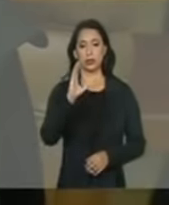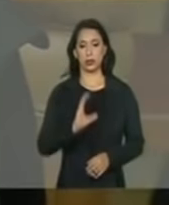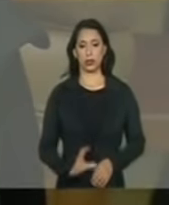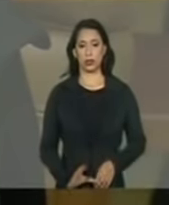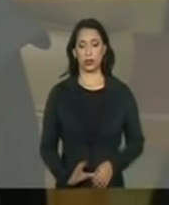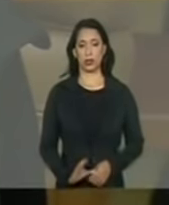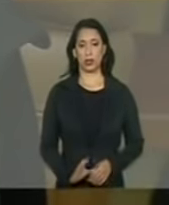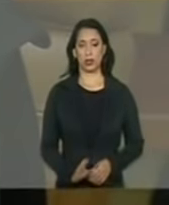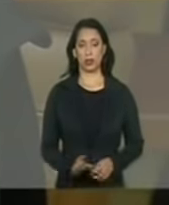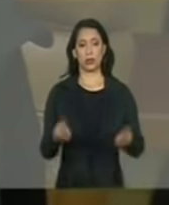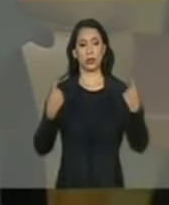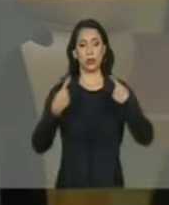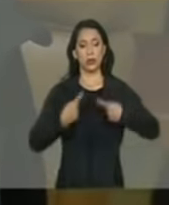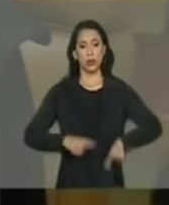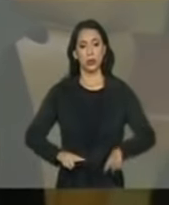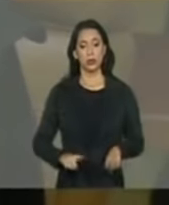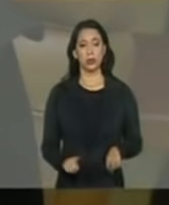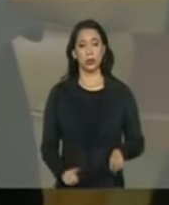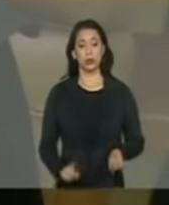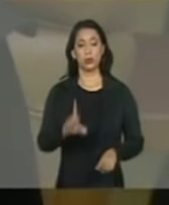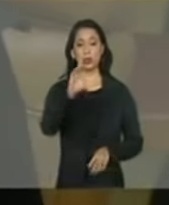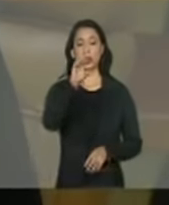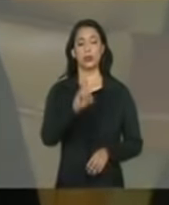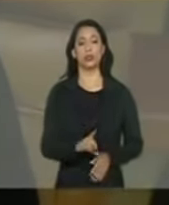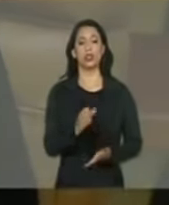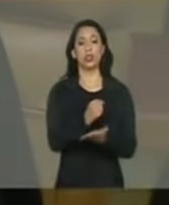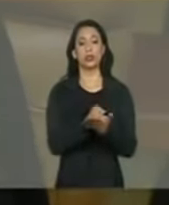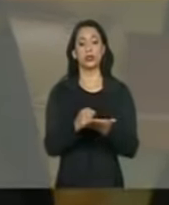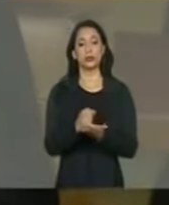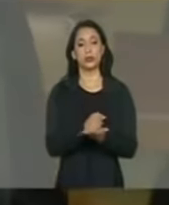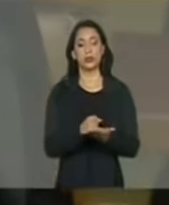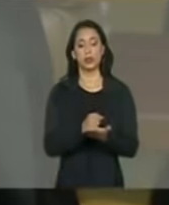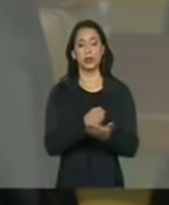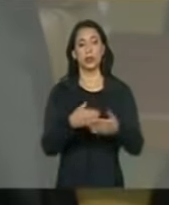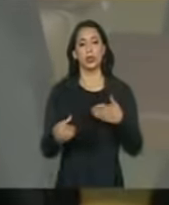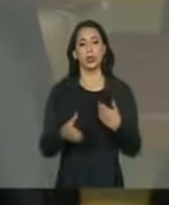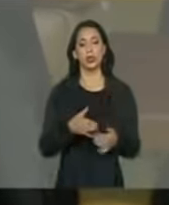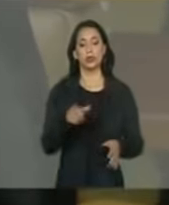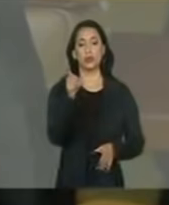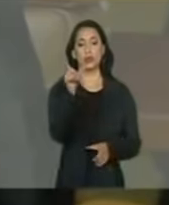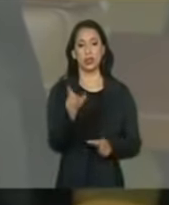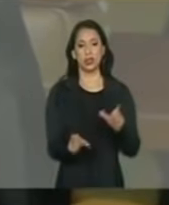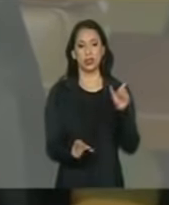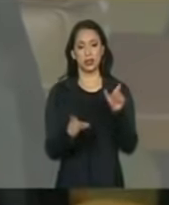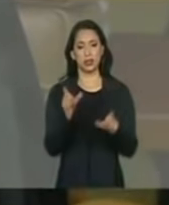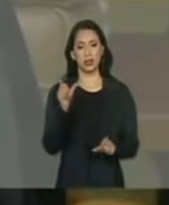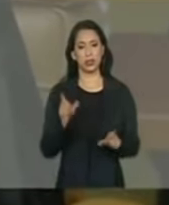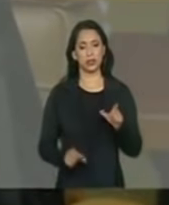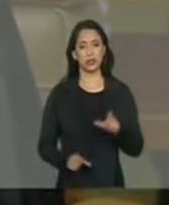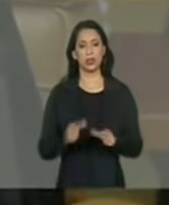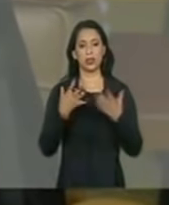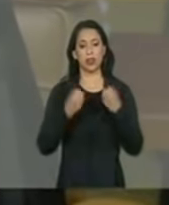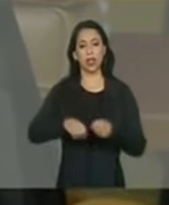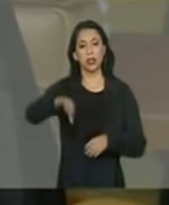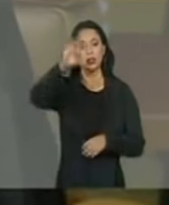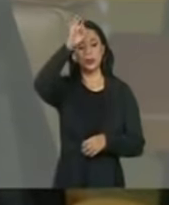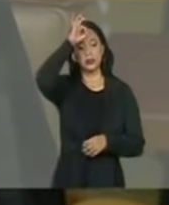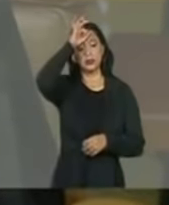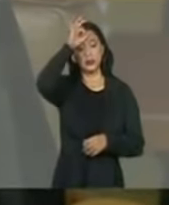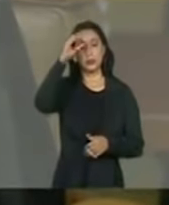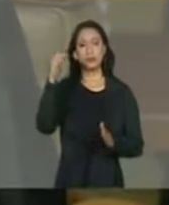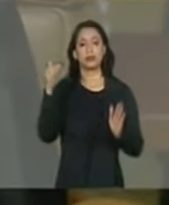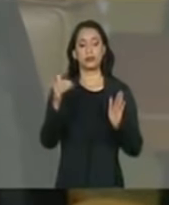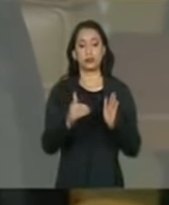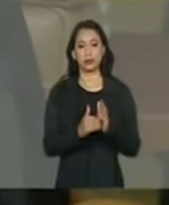repudiam e desprezam o direito fundamental de qualquer indivíduo de sempre ser considerado inocente até que o